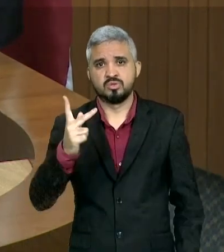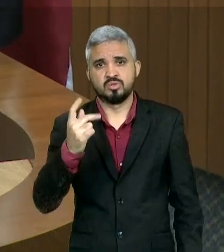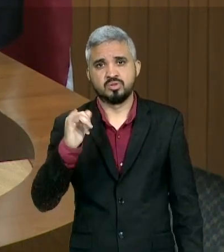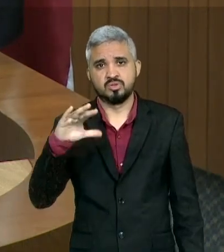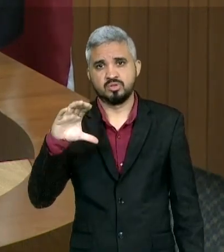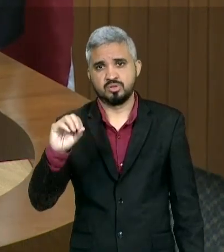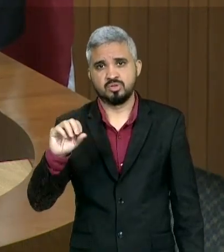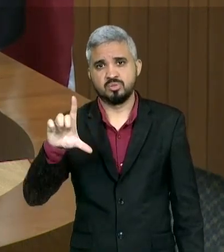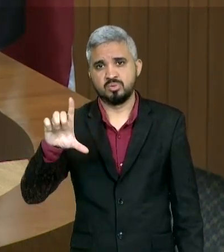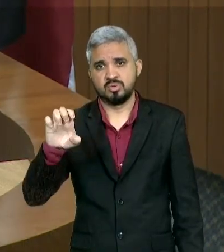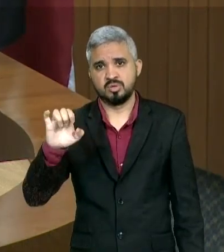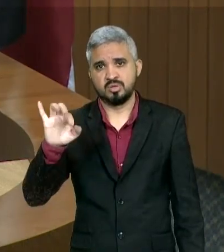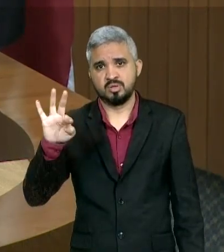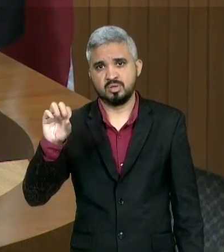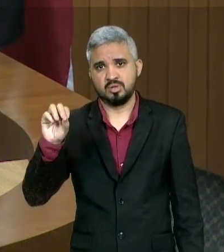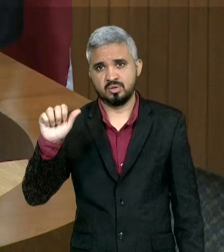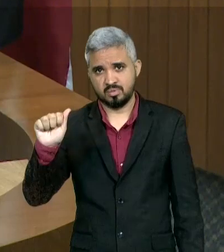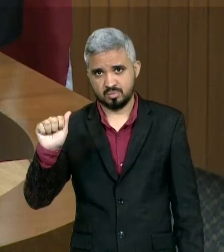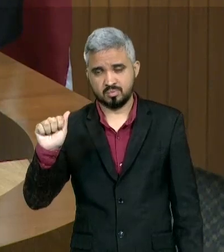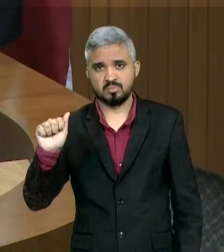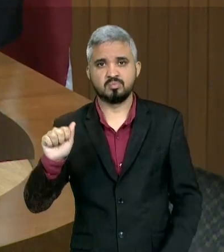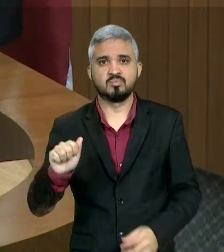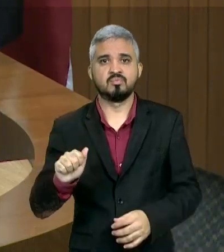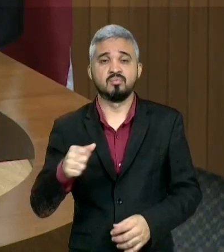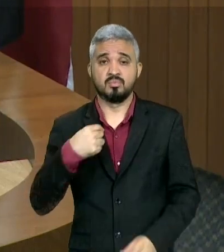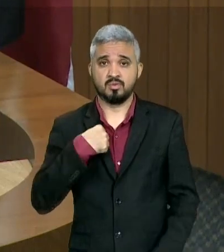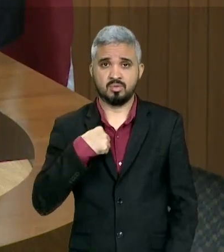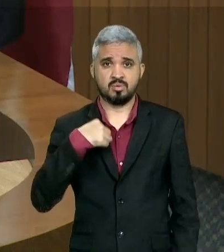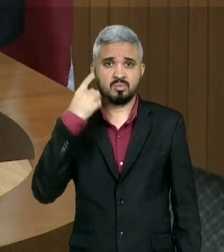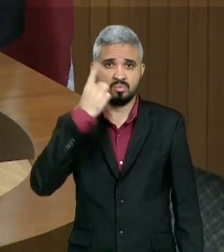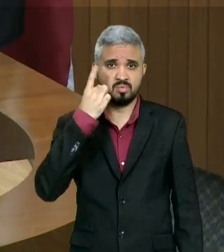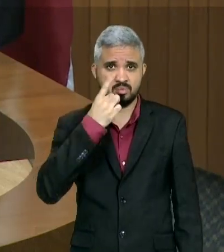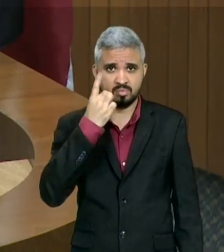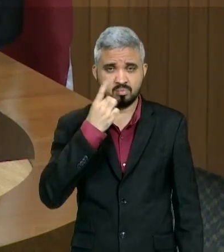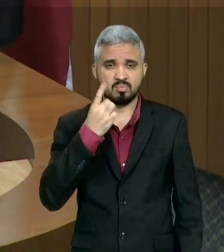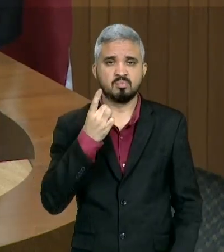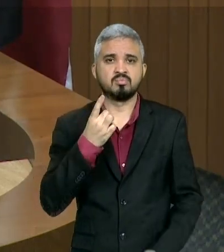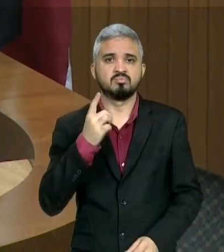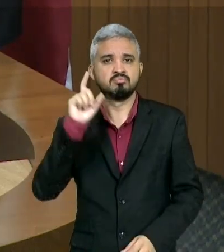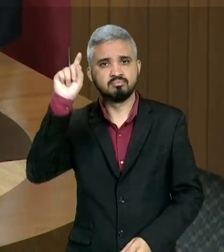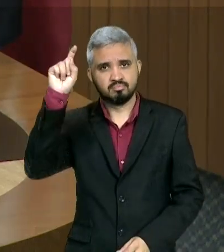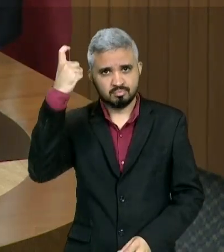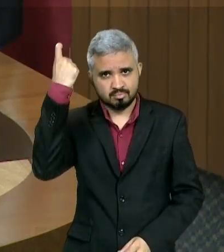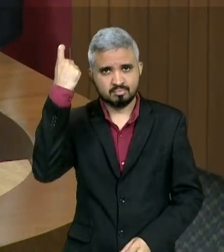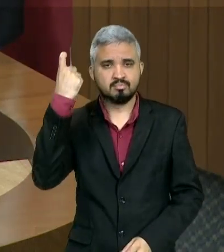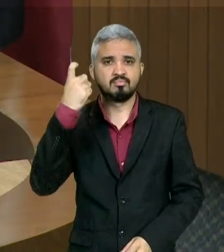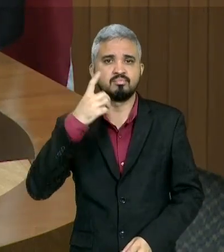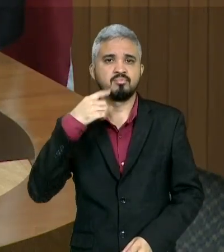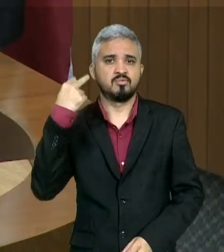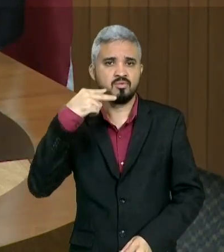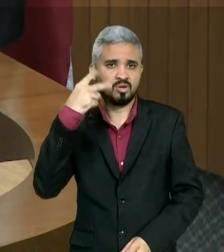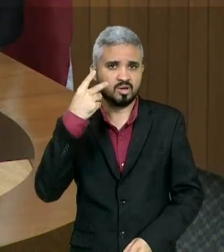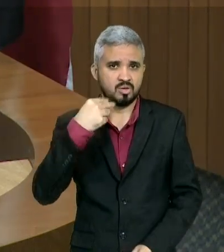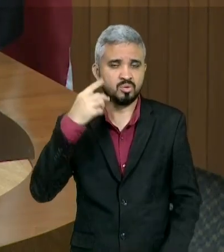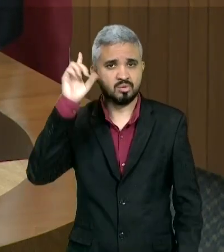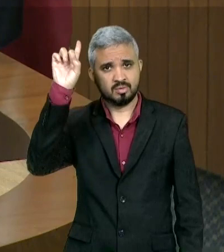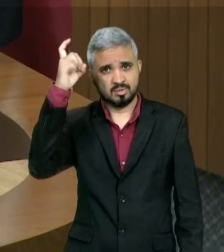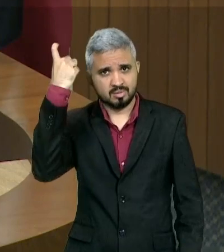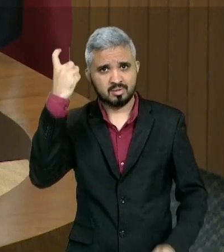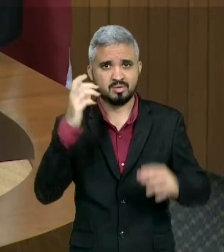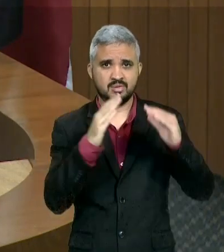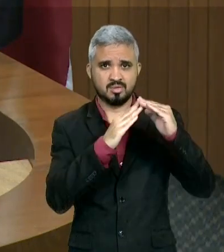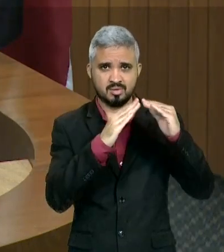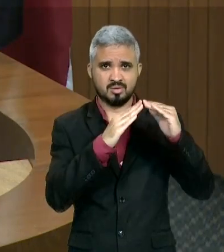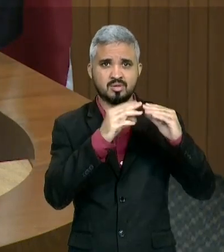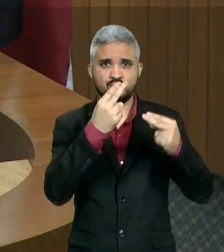desses dois personagens. Eu, como deputado, morador de Timon, ex-vereador de Timon, deputado Najib, vejo que o melhor caminho para a